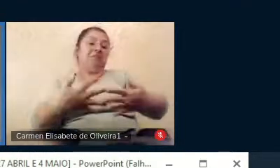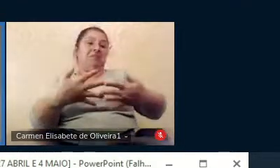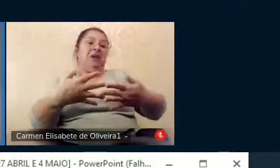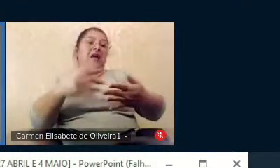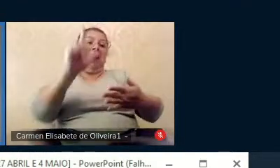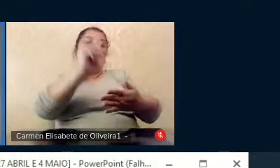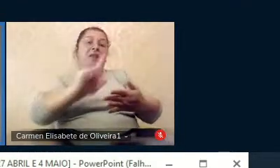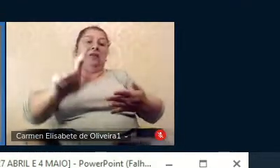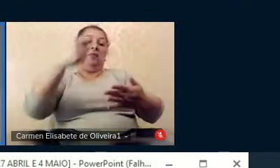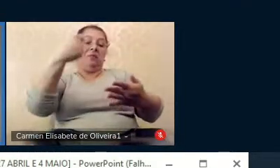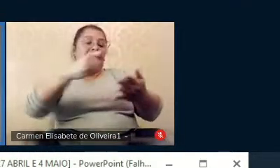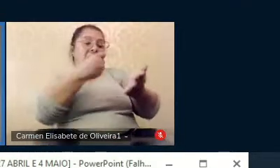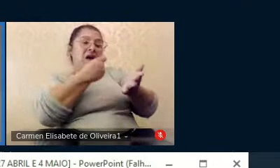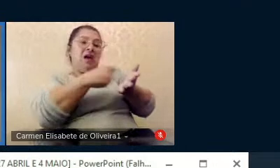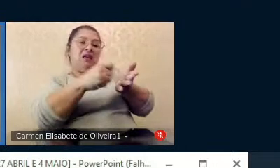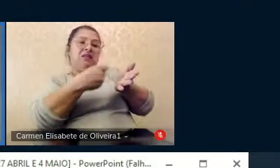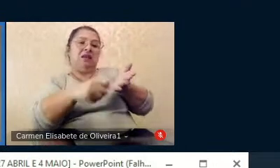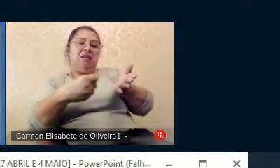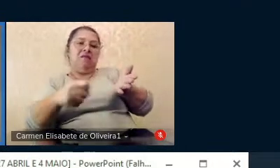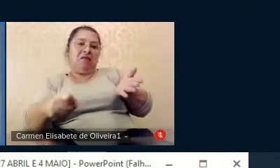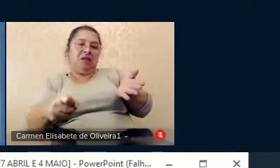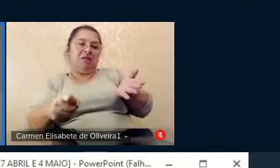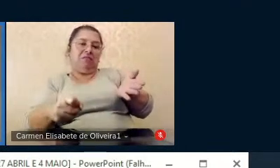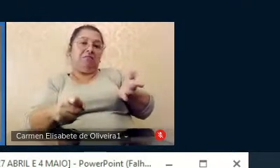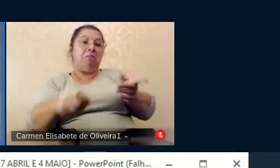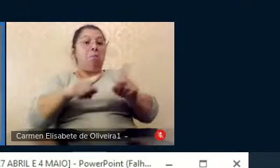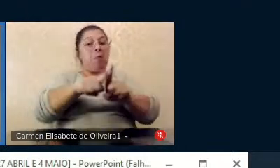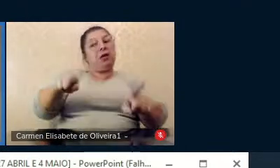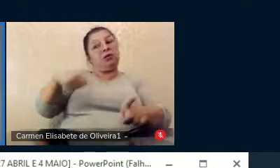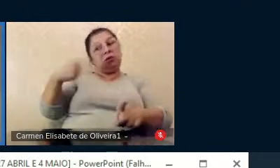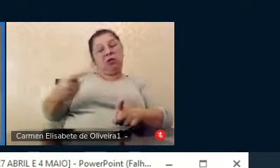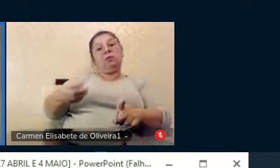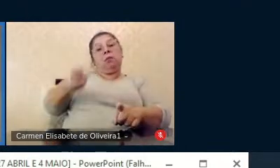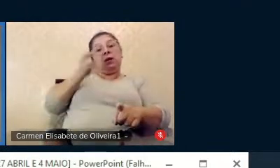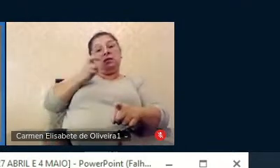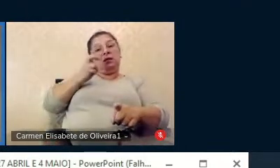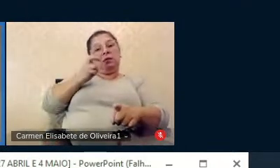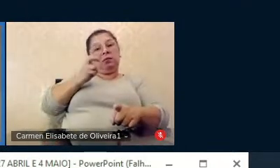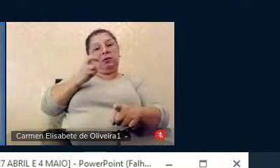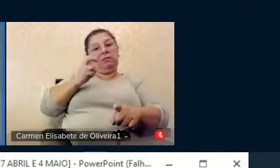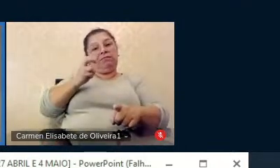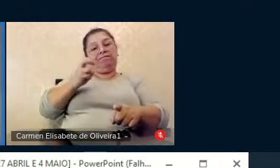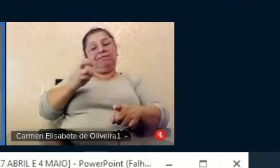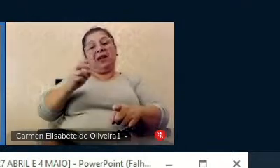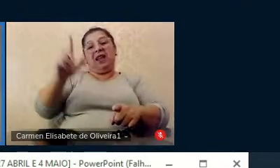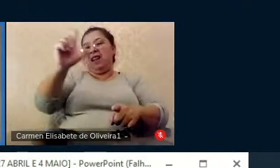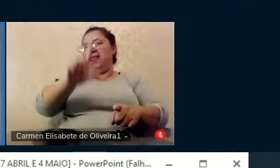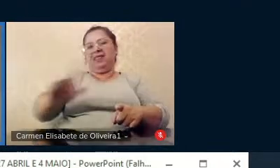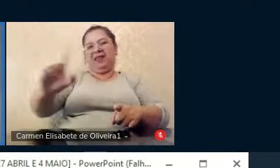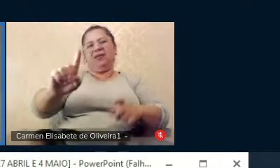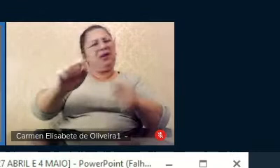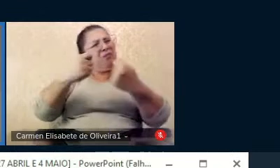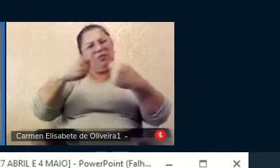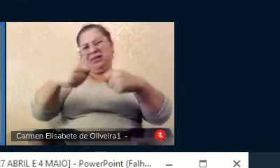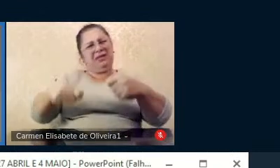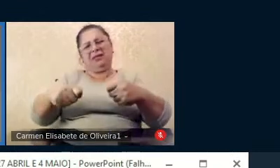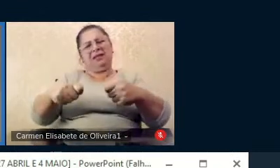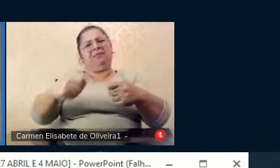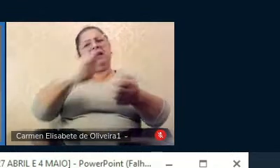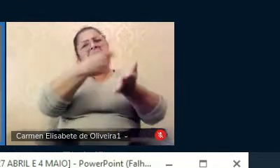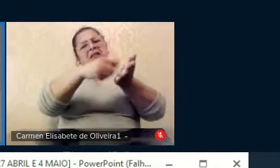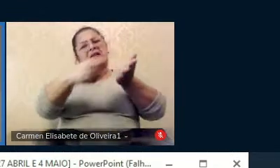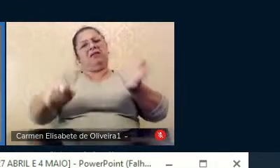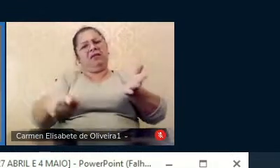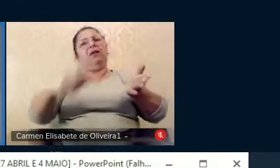nós sabemos que nem toda a literatura é escrita. Nós temos diferentes formas de manifestação. Nós temos a